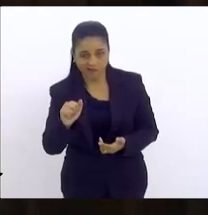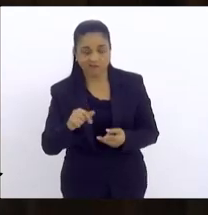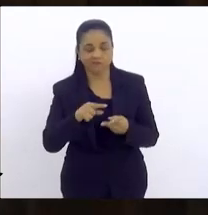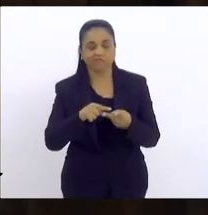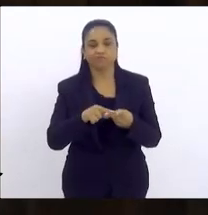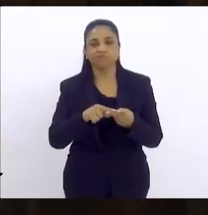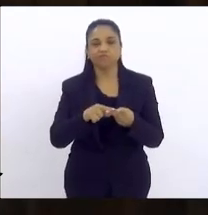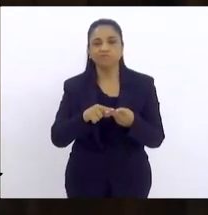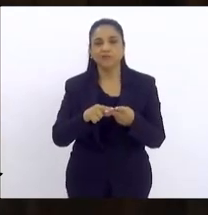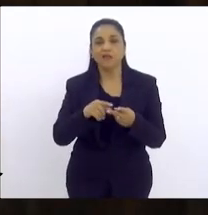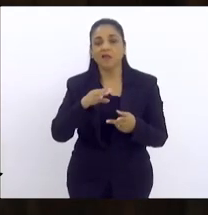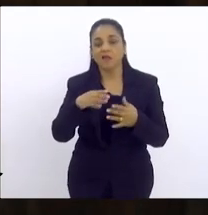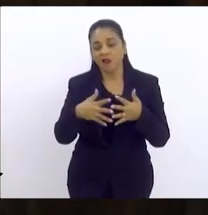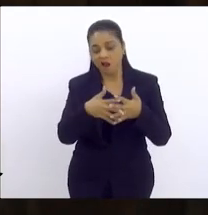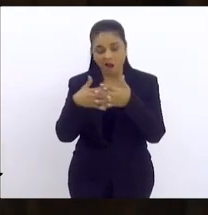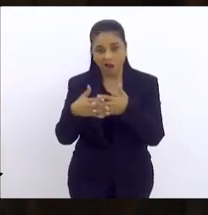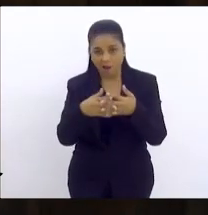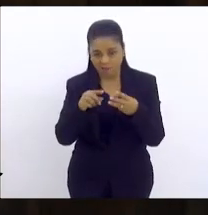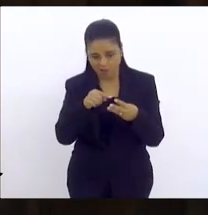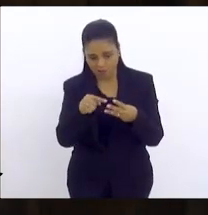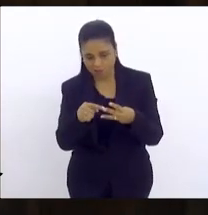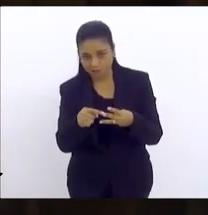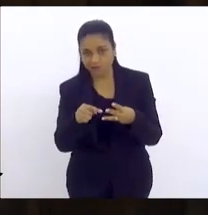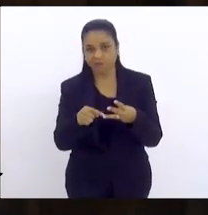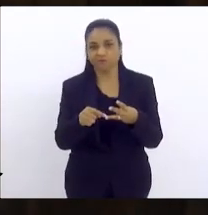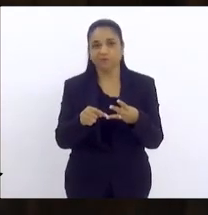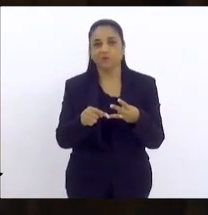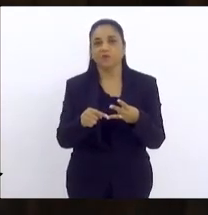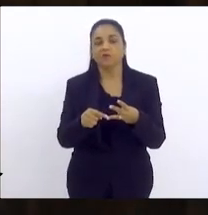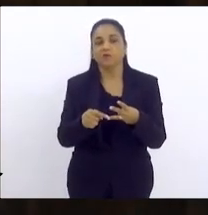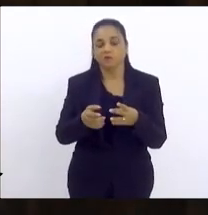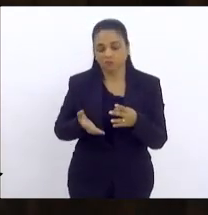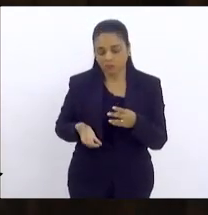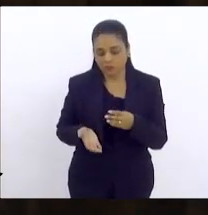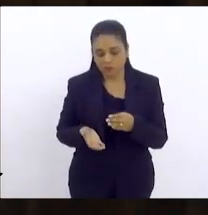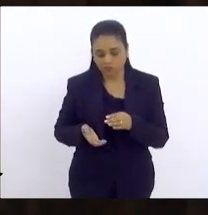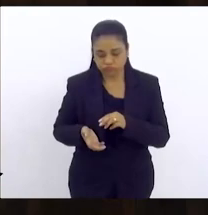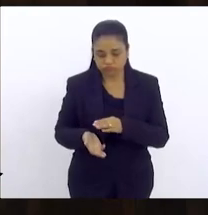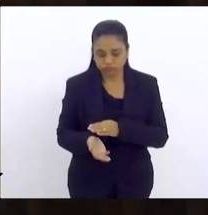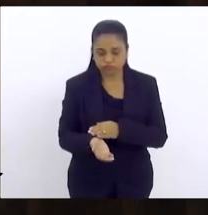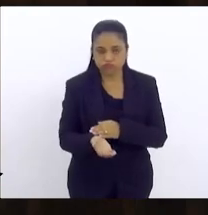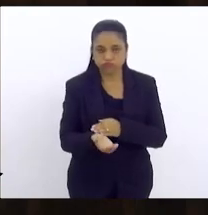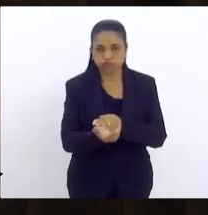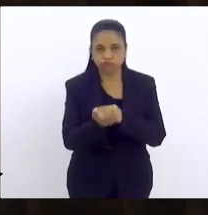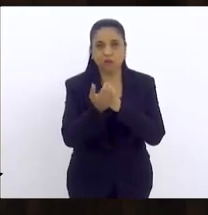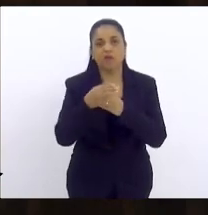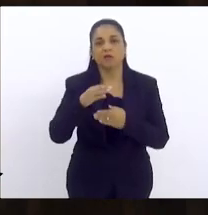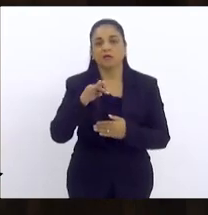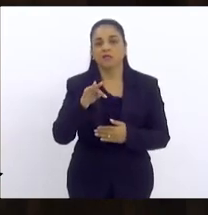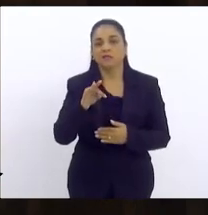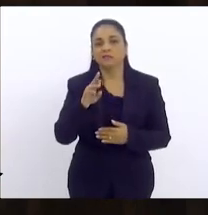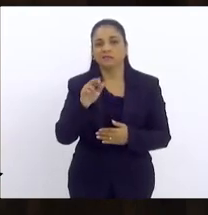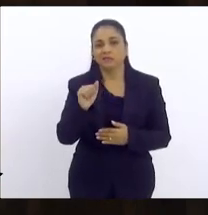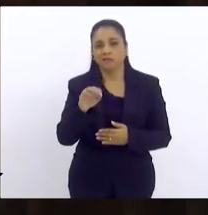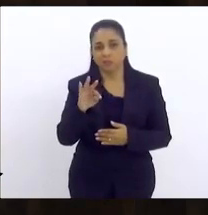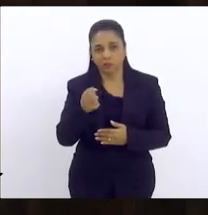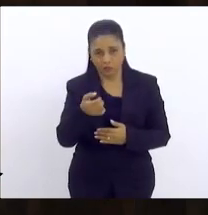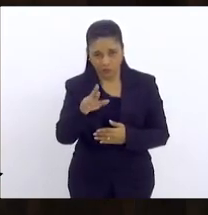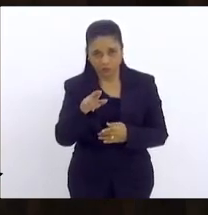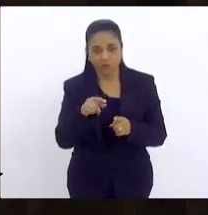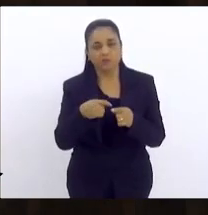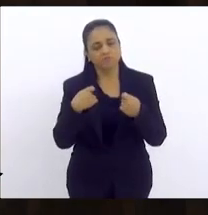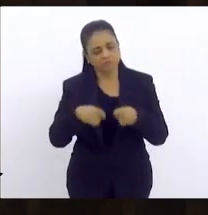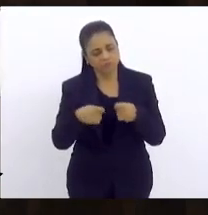conquista você vê como o Rio de Janeiro é diferente que hoje o policial militar ele teve que ter essa capacitação e hoje ele faz faz muito bem